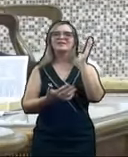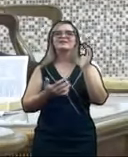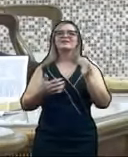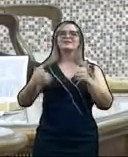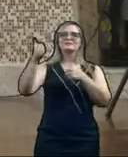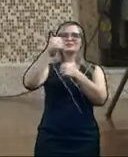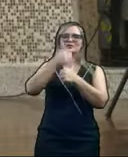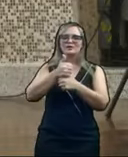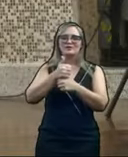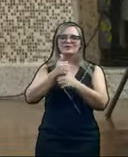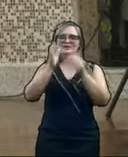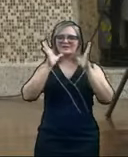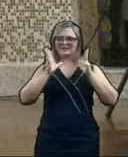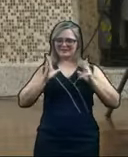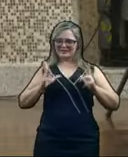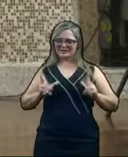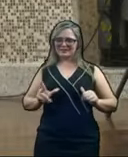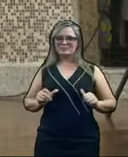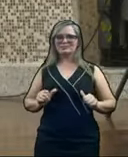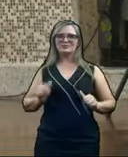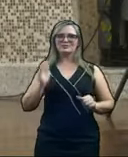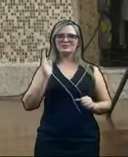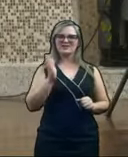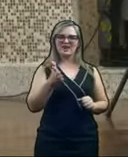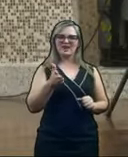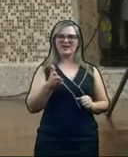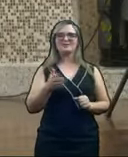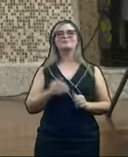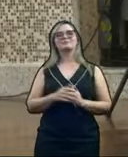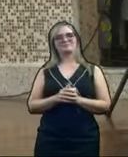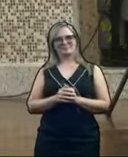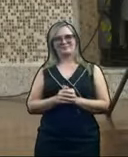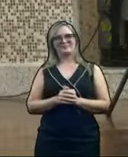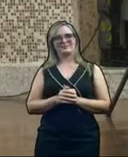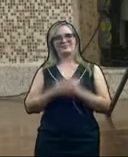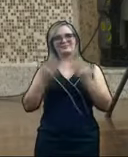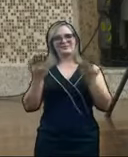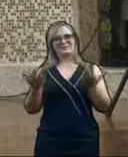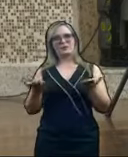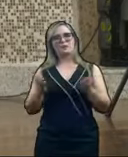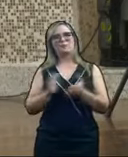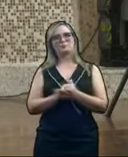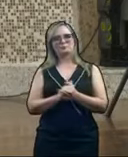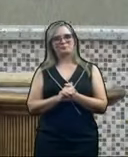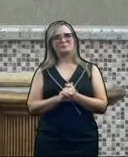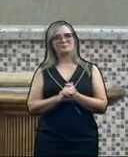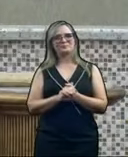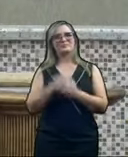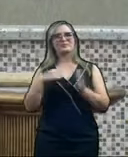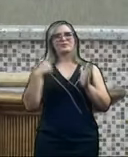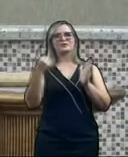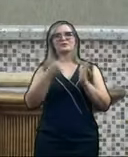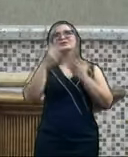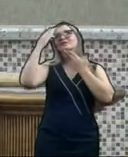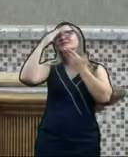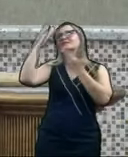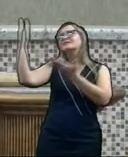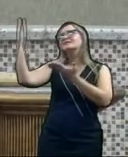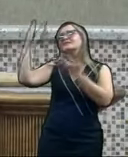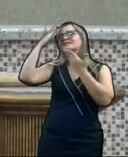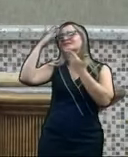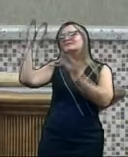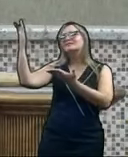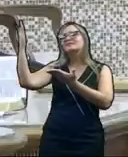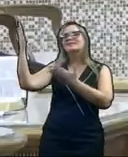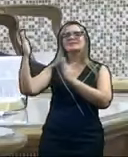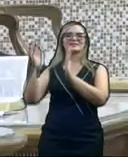igual aquela turma que foi evangelizada pela mulher samaritana e olha eu já eu vim para o Jesus